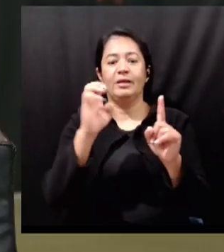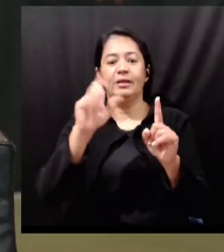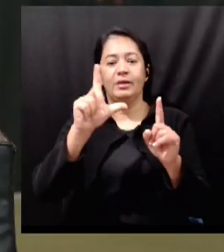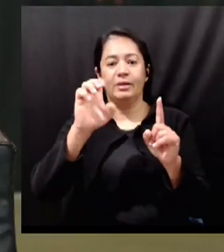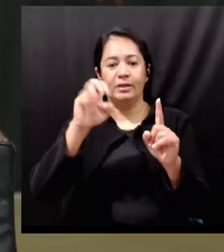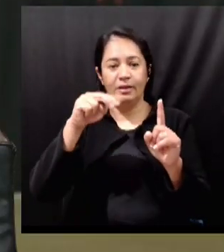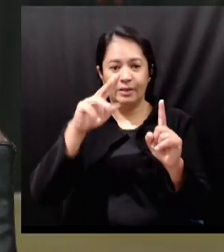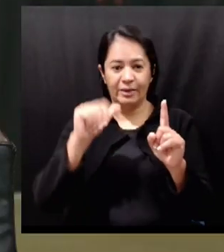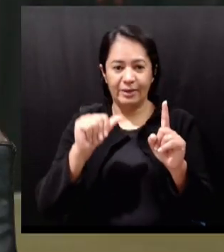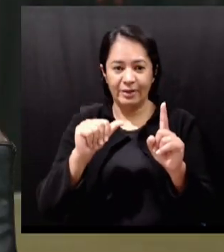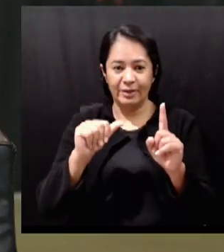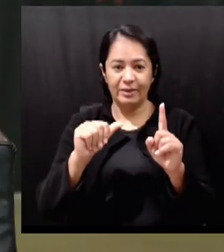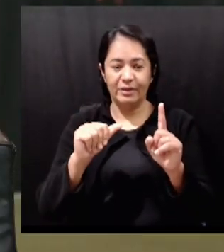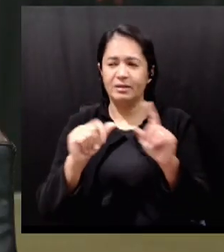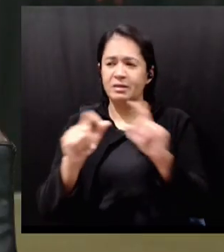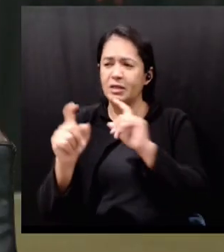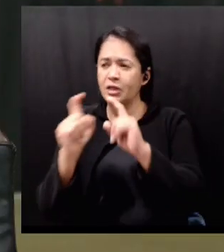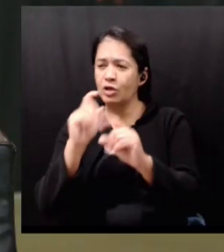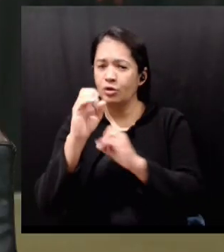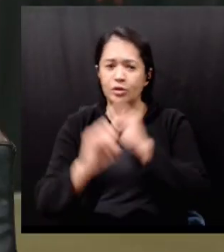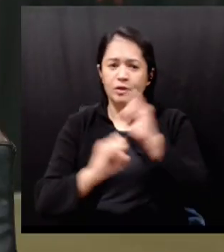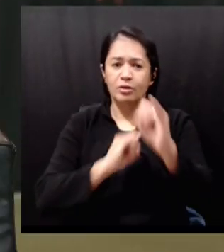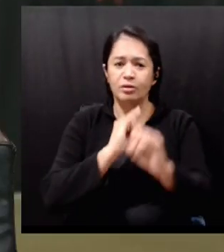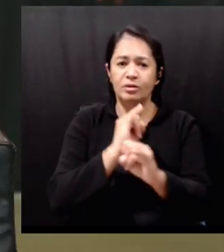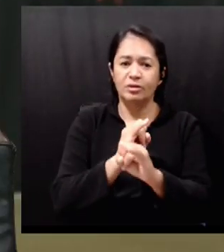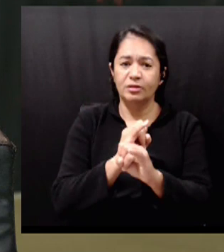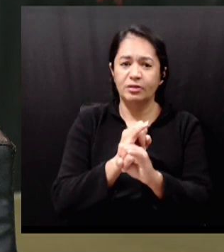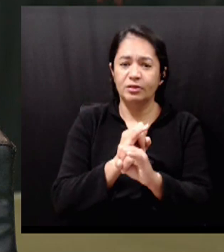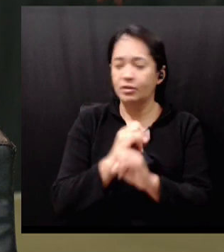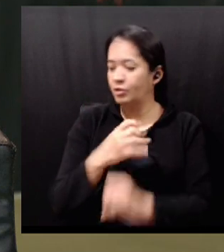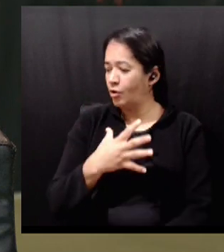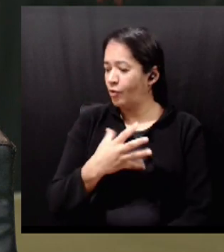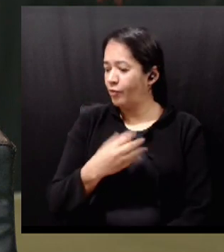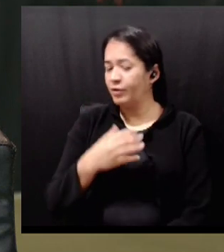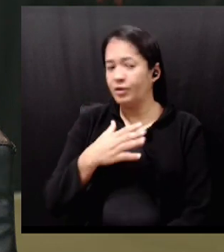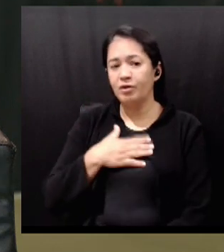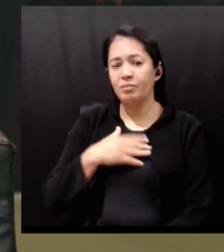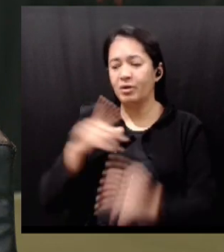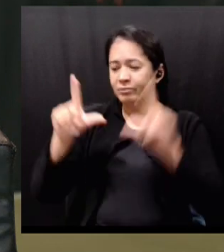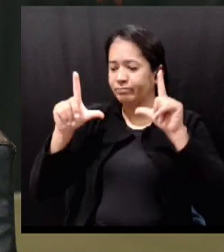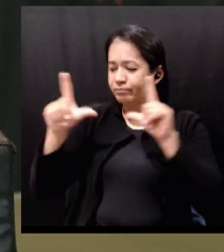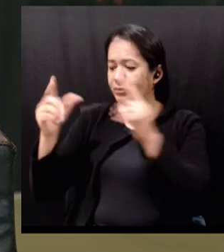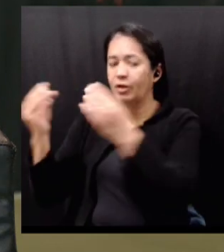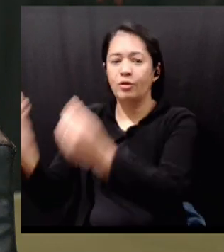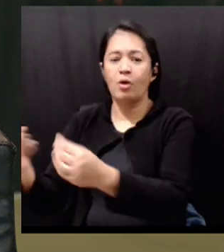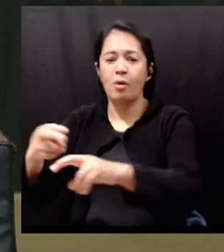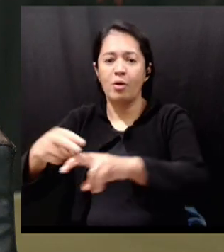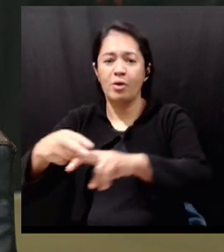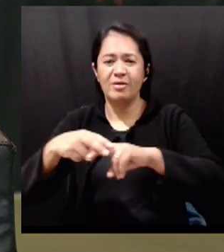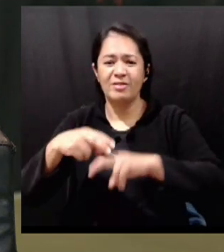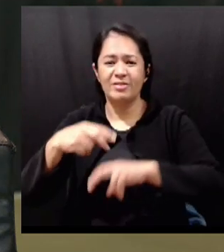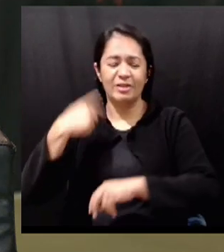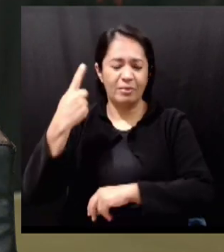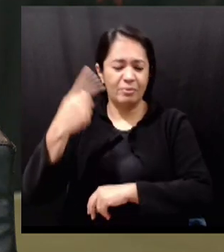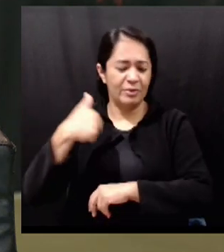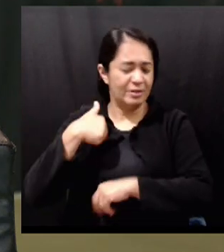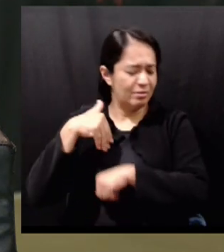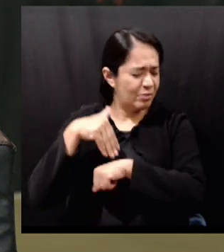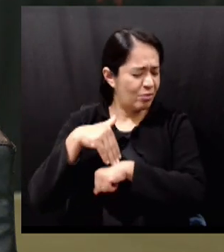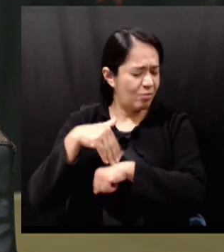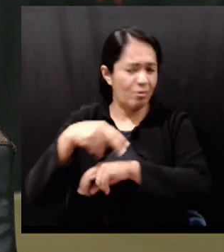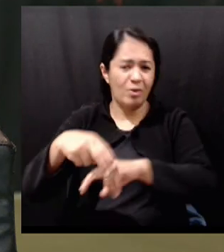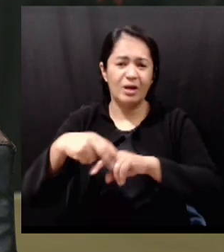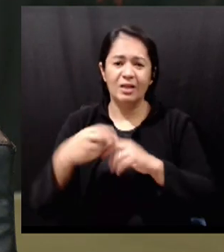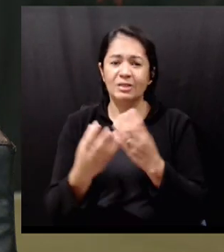reuniões online, distraio meu filho com a tela e me culpo por excesso de desenho. O uso de